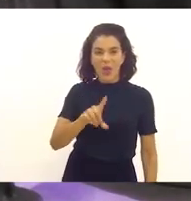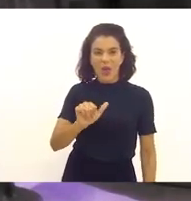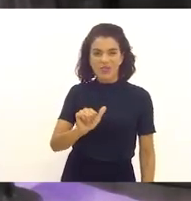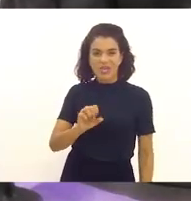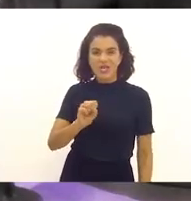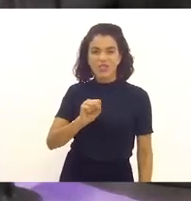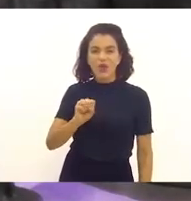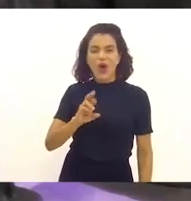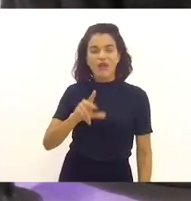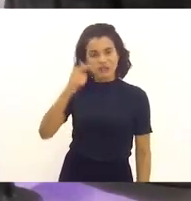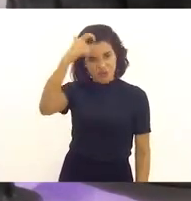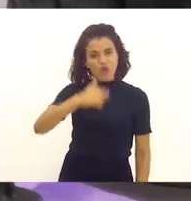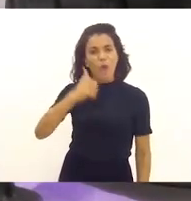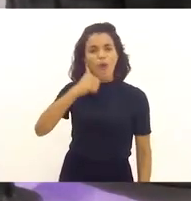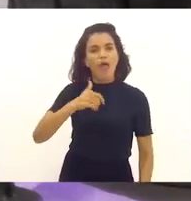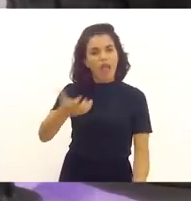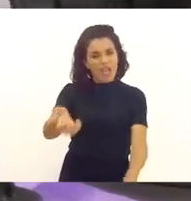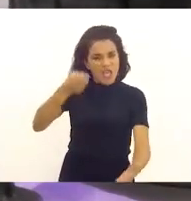muito obrigada